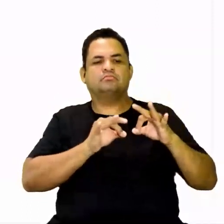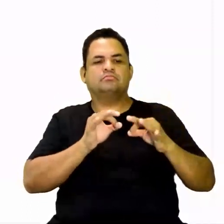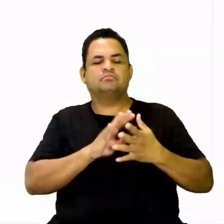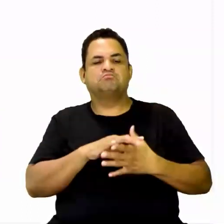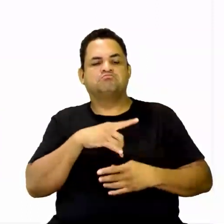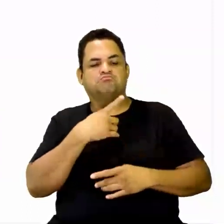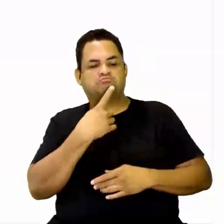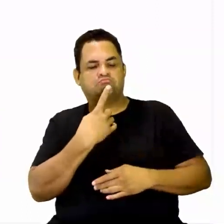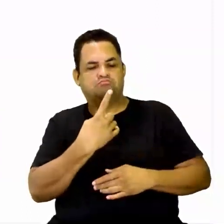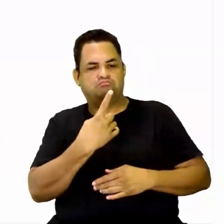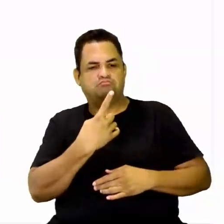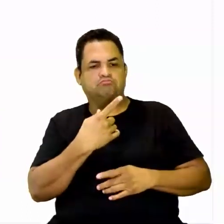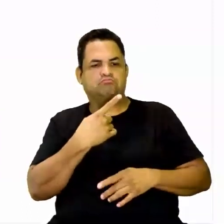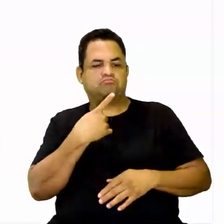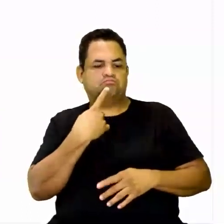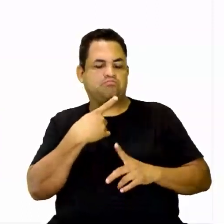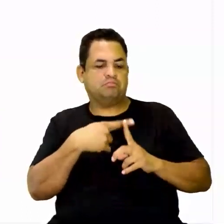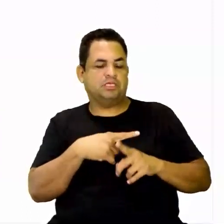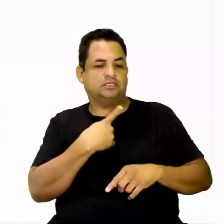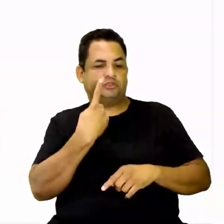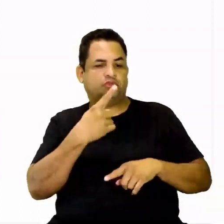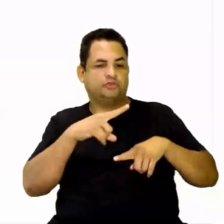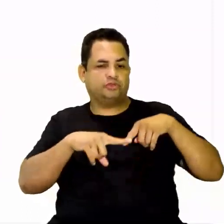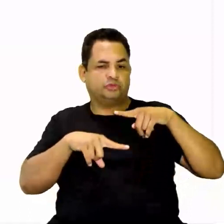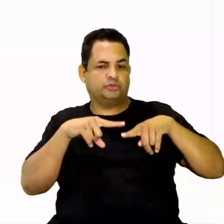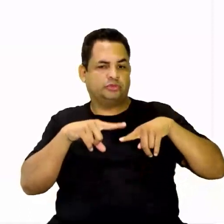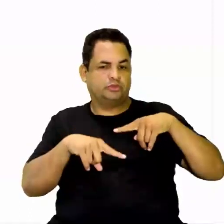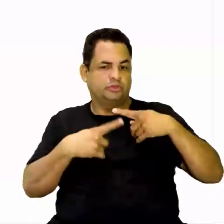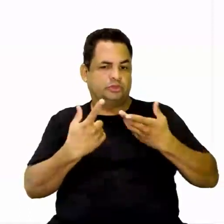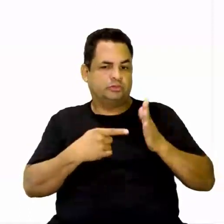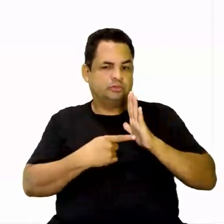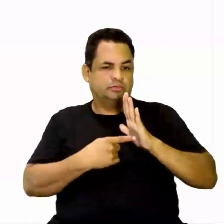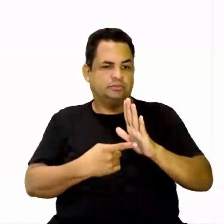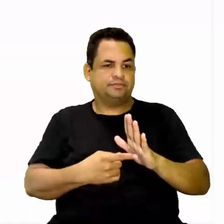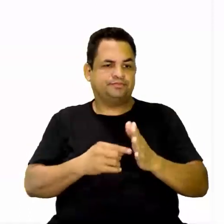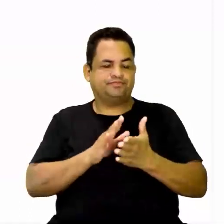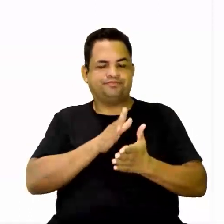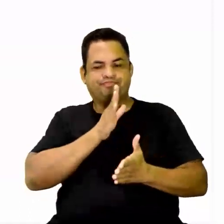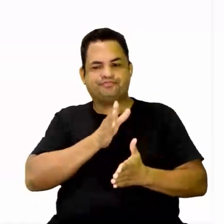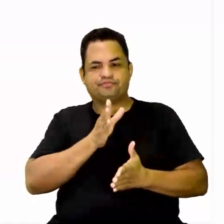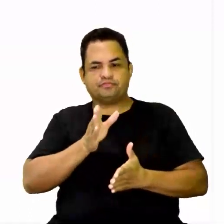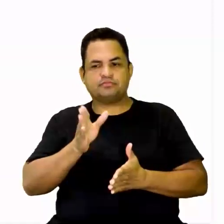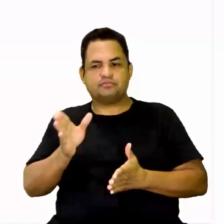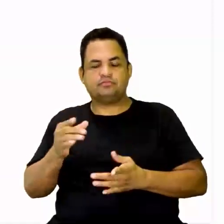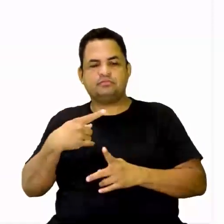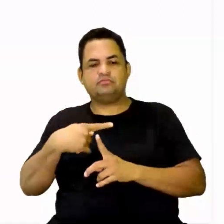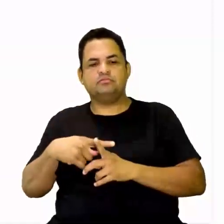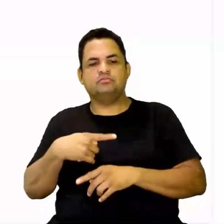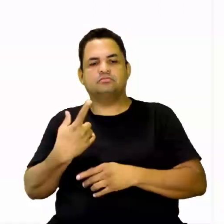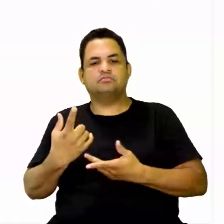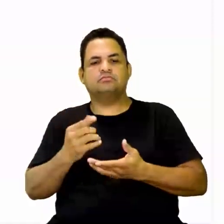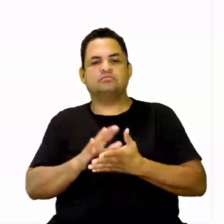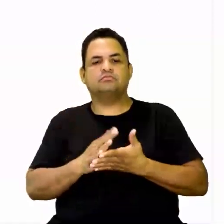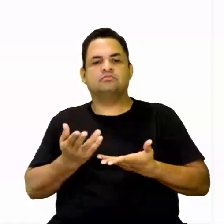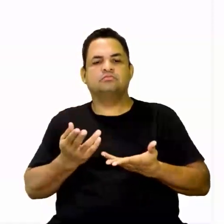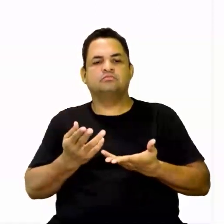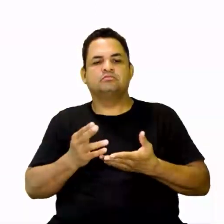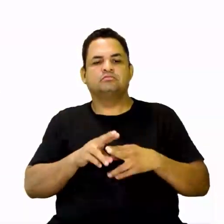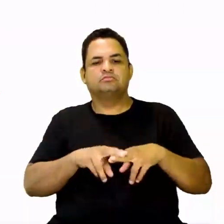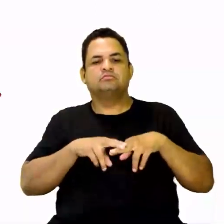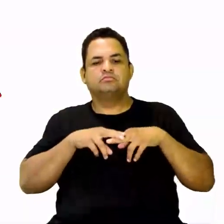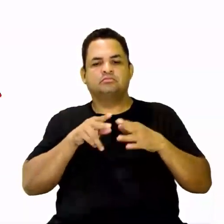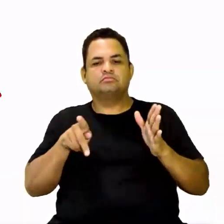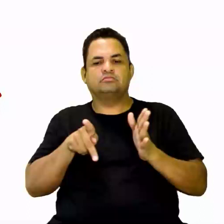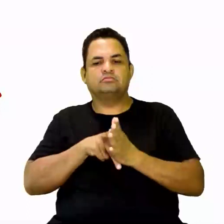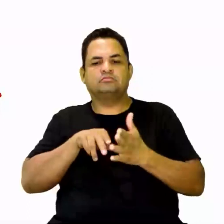formados por mais de um componente e que apresenta mais de uma fase. Por isso, suas